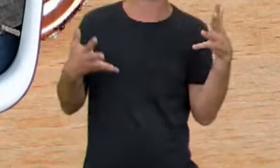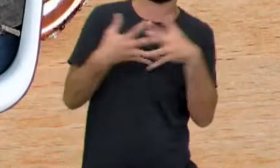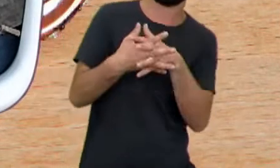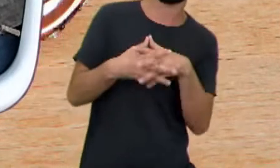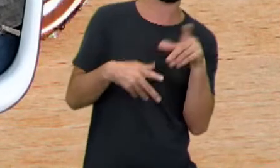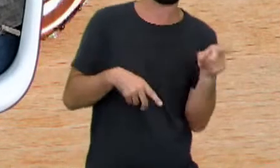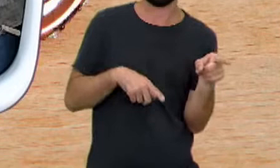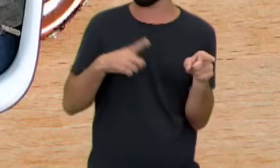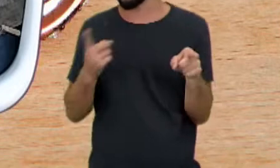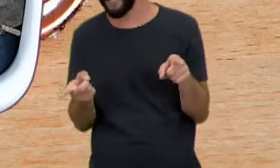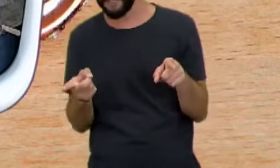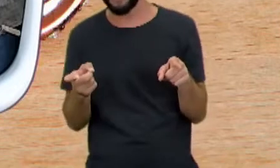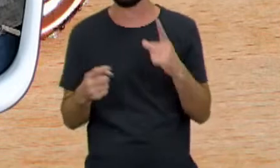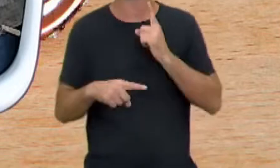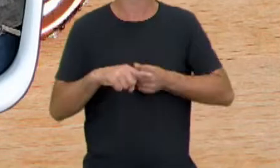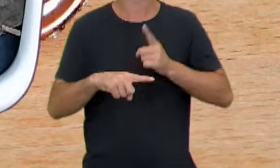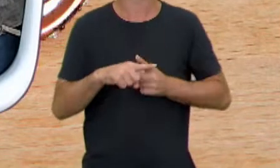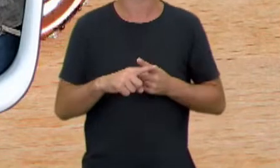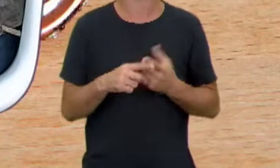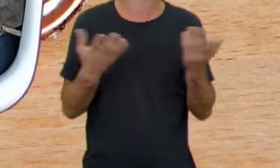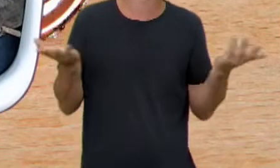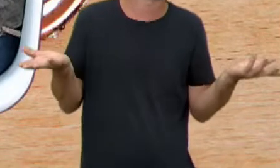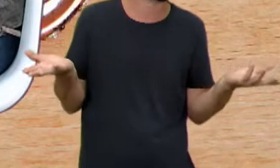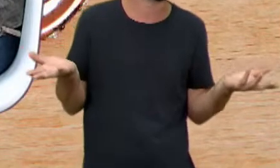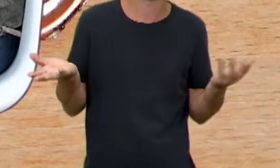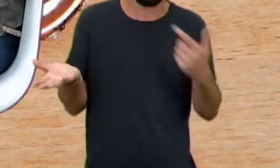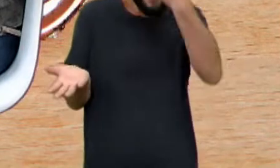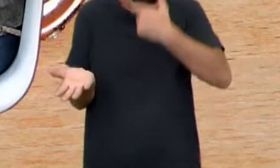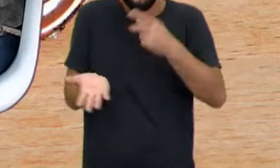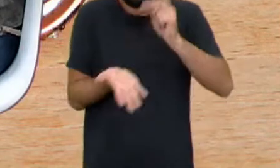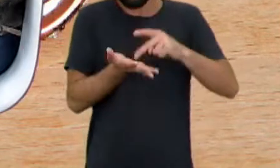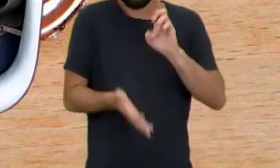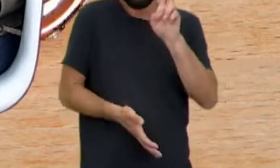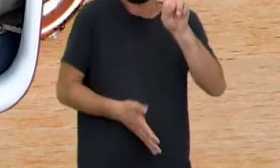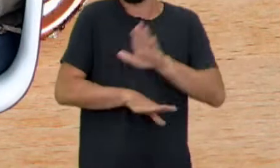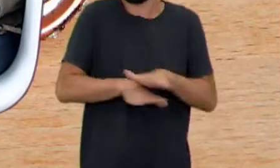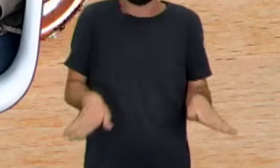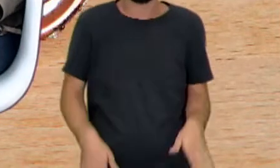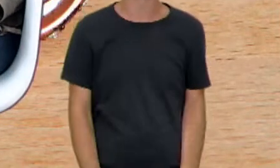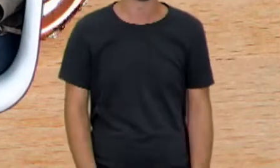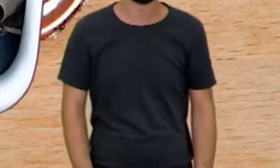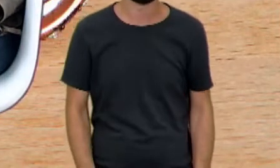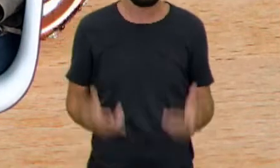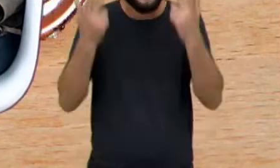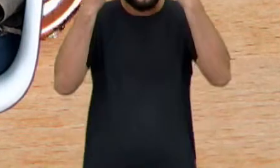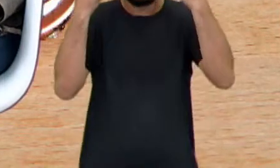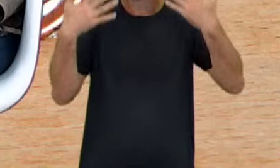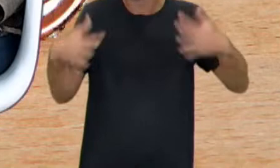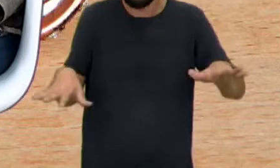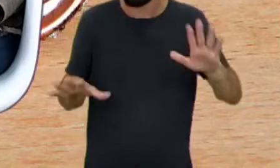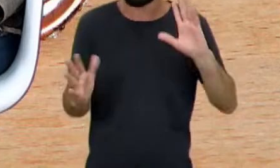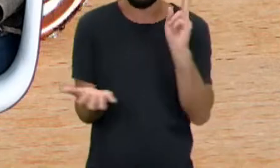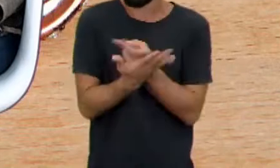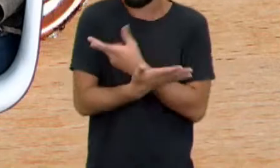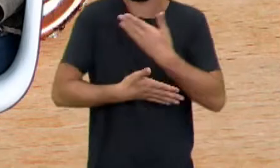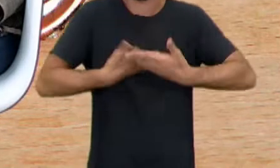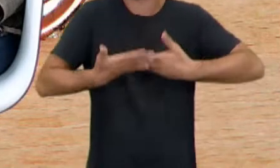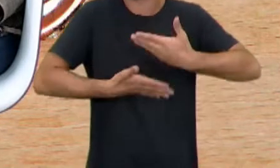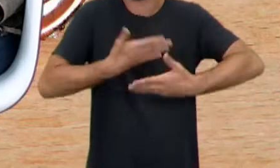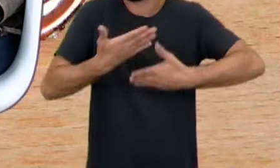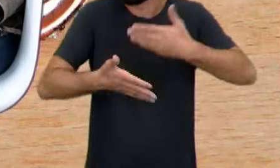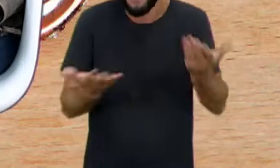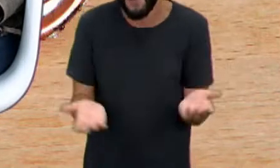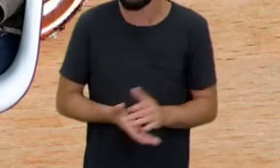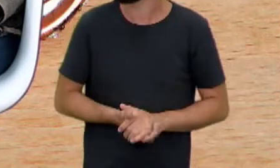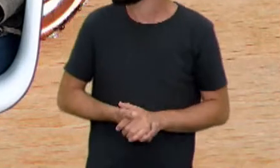jeito, porque, sei lá, eu era eu mesmo, né? Foi muito natural, orgânico, né? A Luli é a Luli,